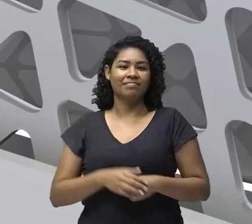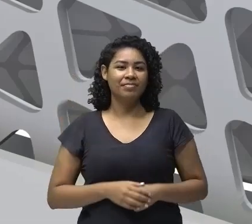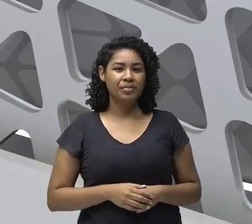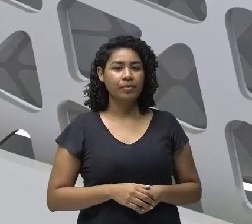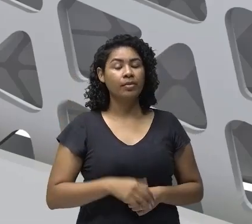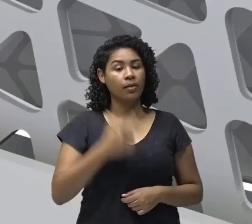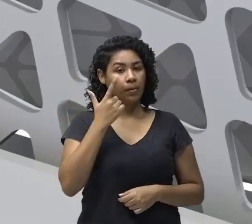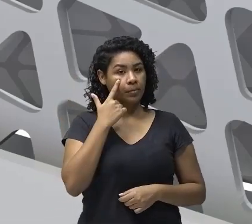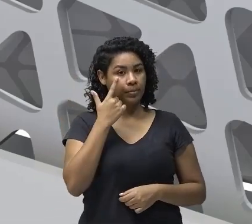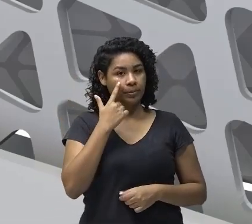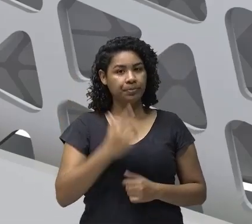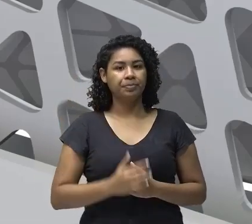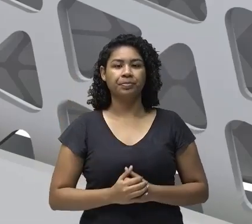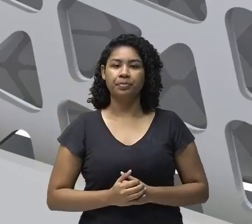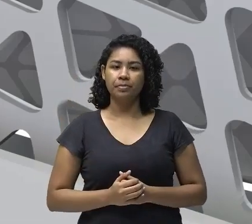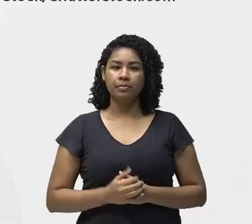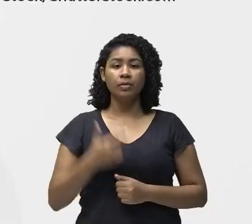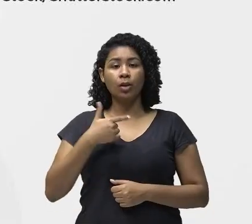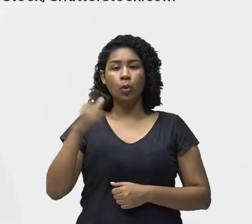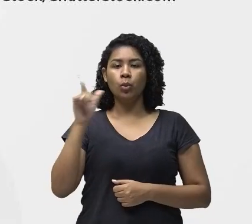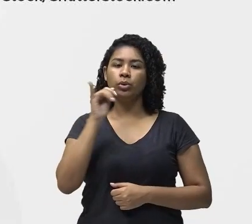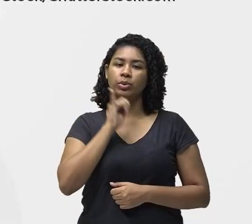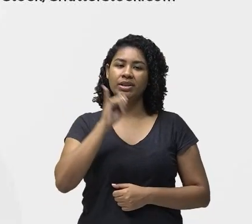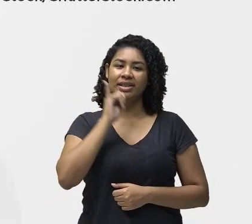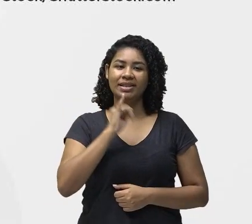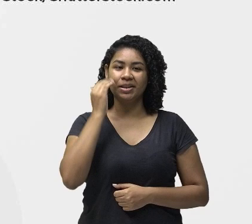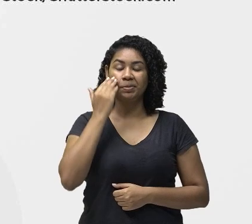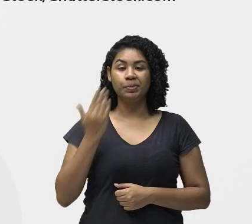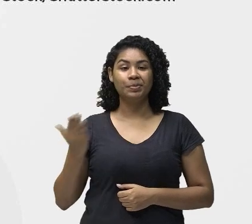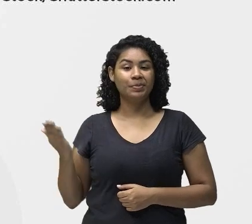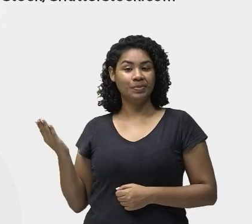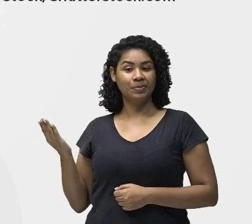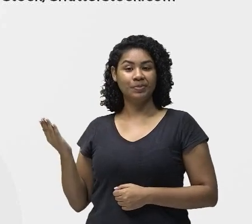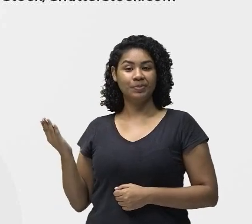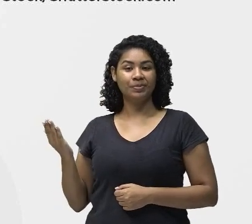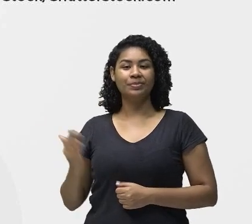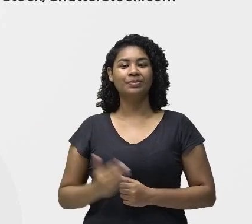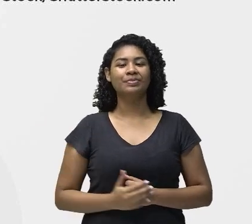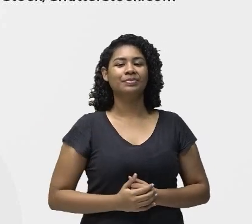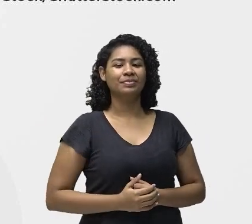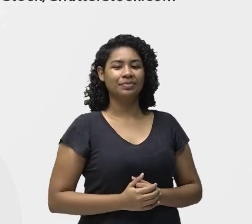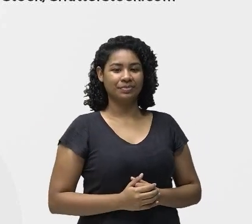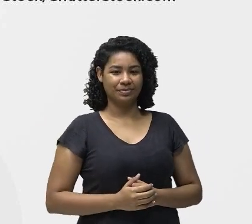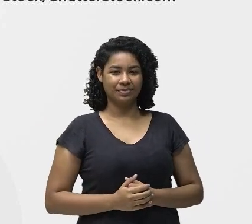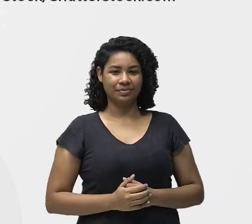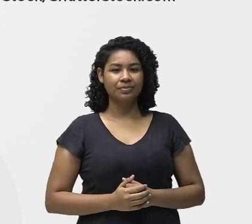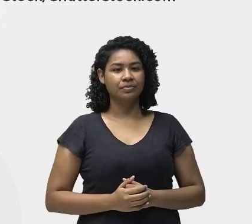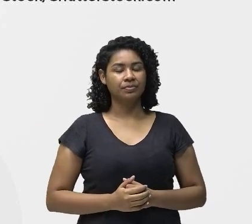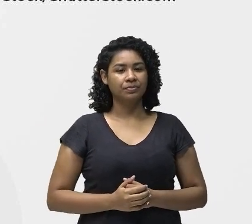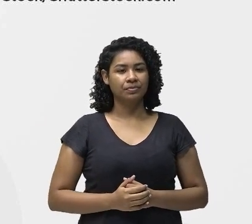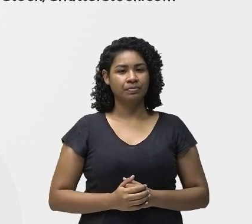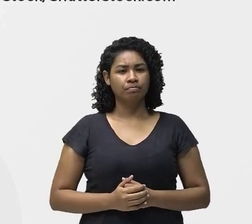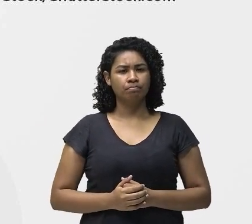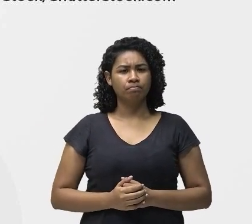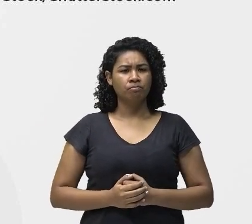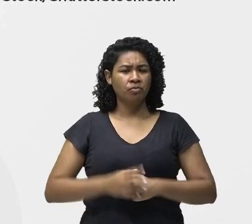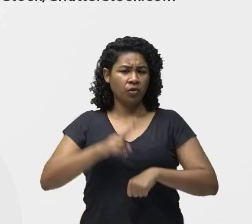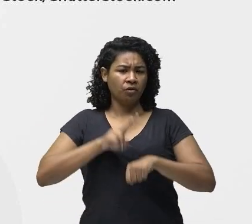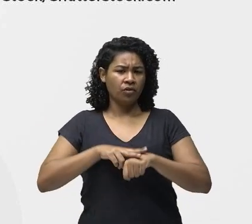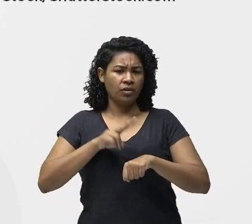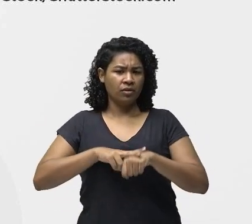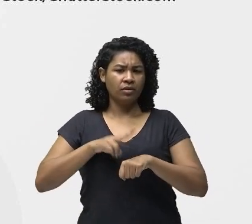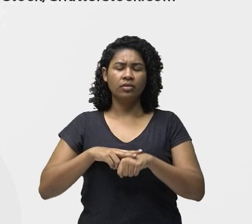um outro exemplo. Acompanhem comigo na cartela. Um vidro, né, com